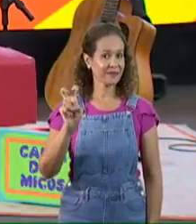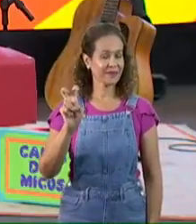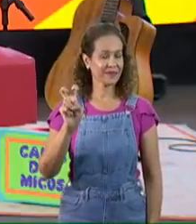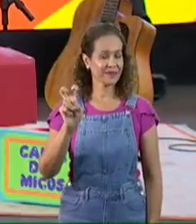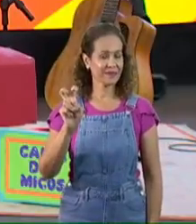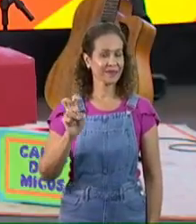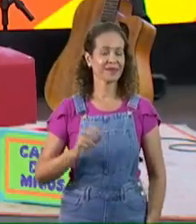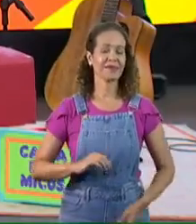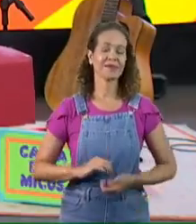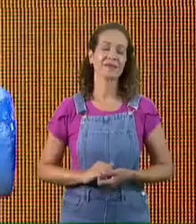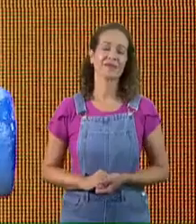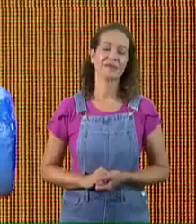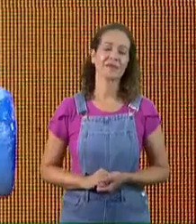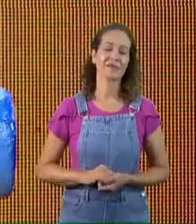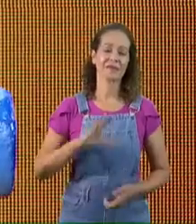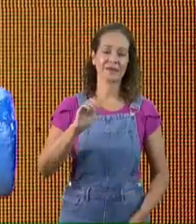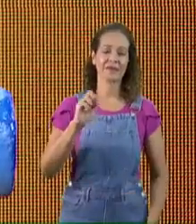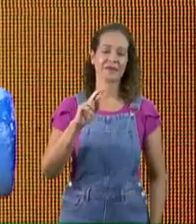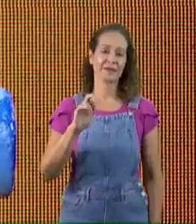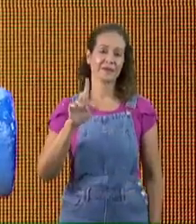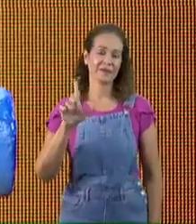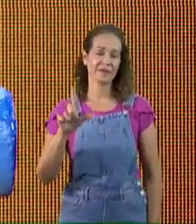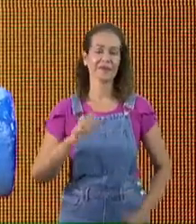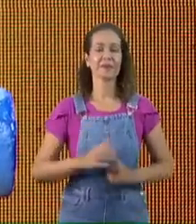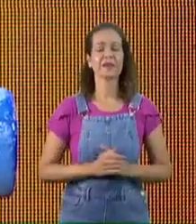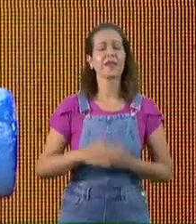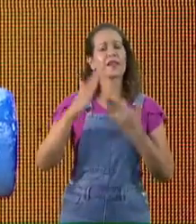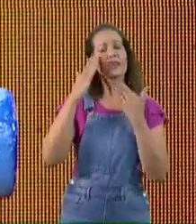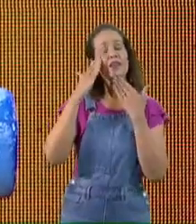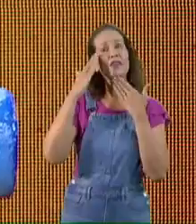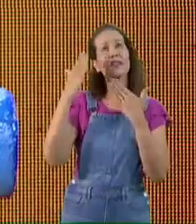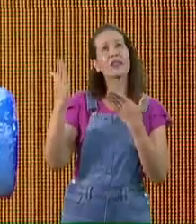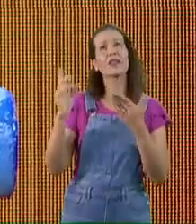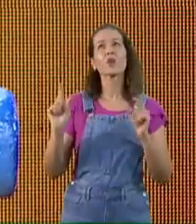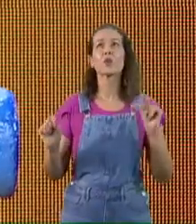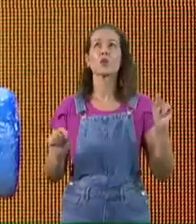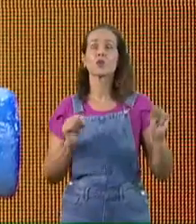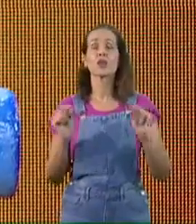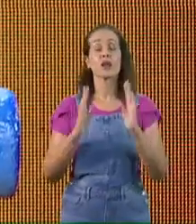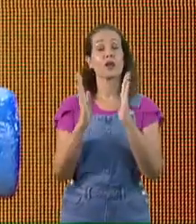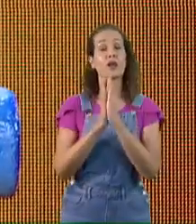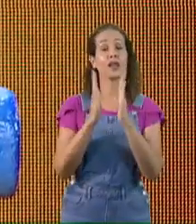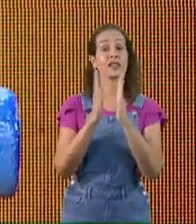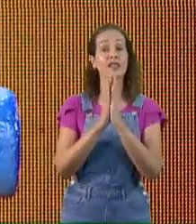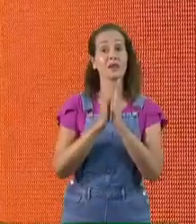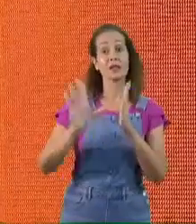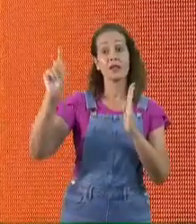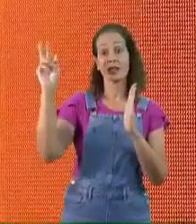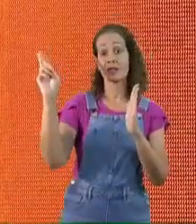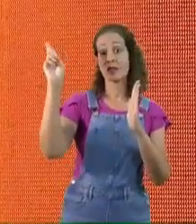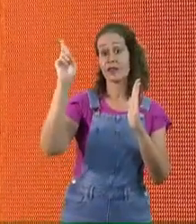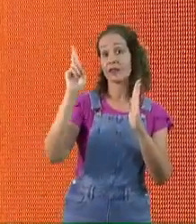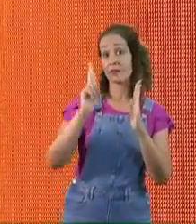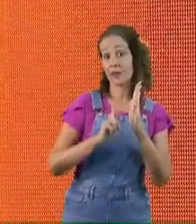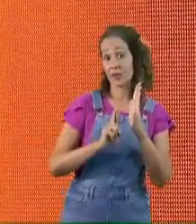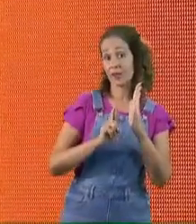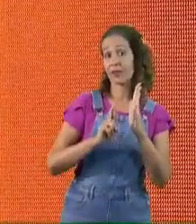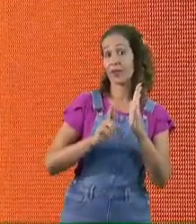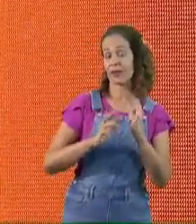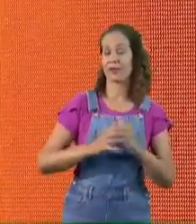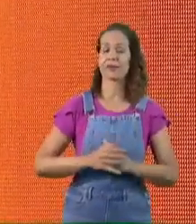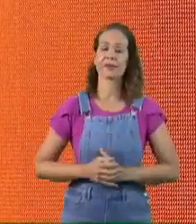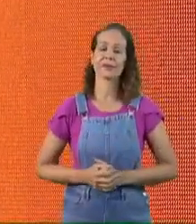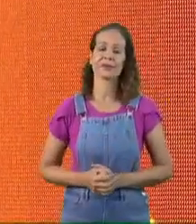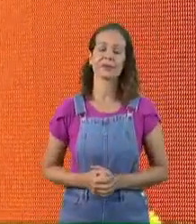Cinco. Vamos lá, Carol, cinco. Gratidão, Carol, por alguma oração respondida que você fez e Deus